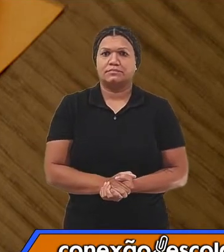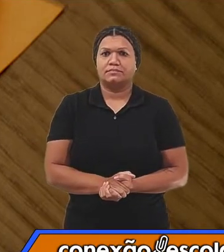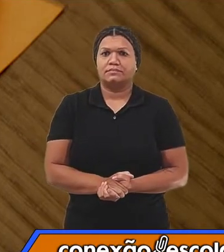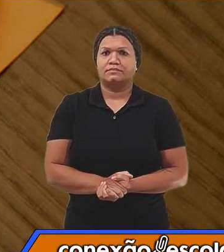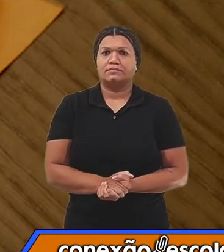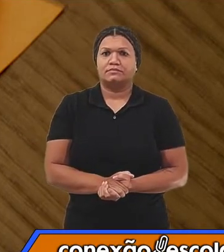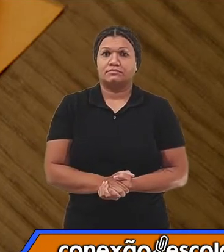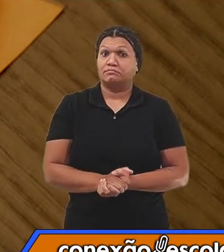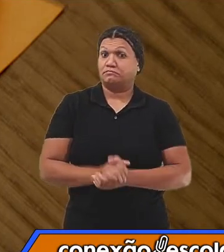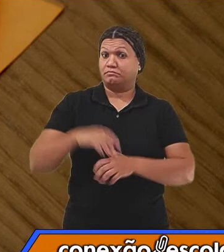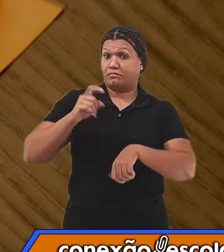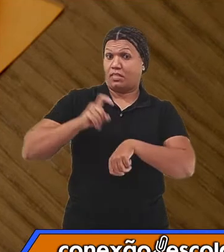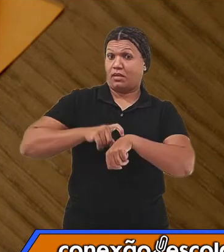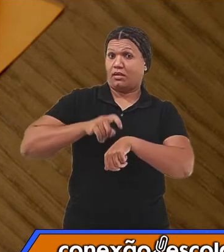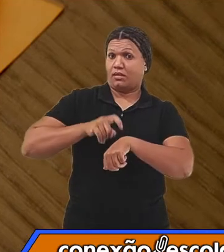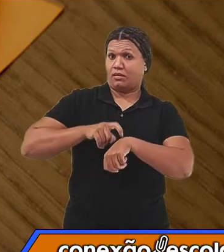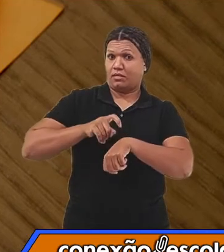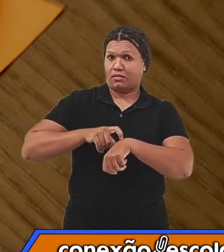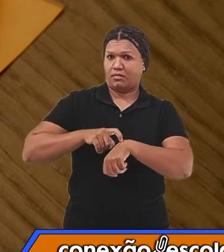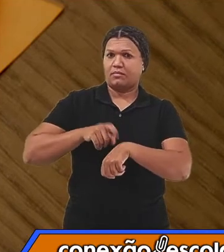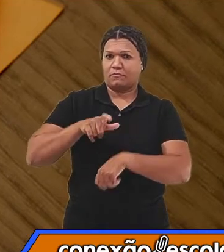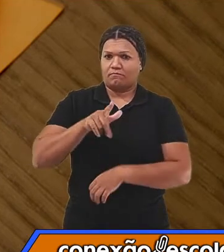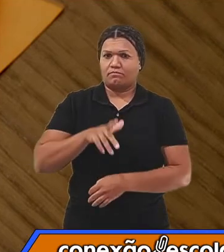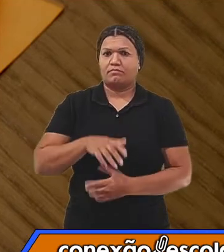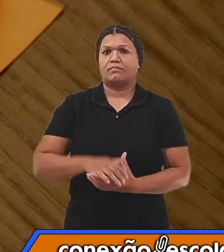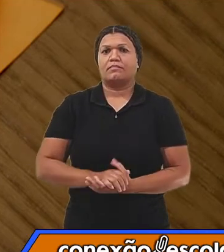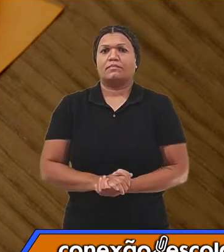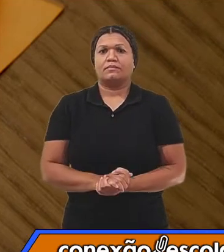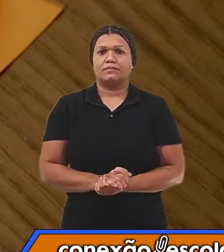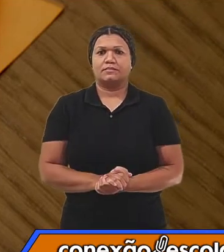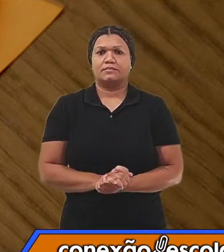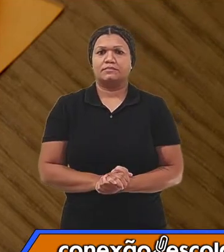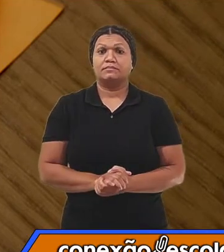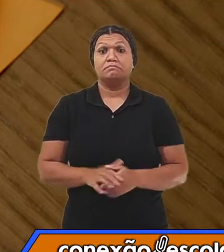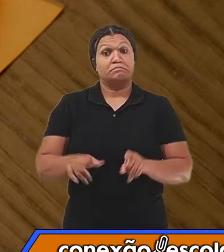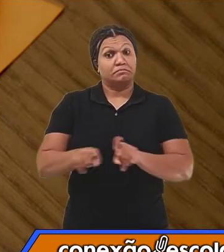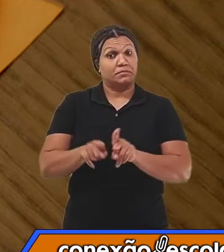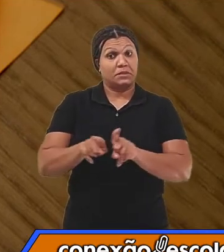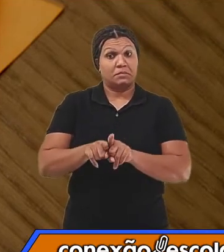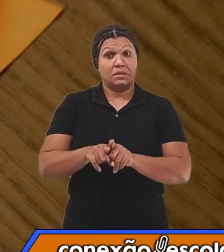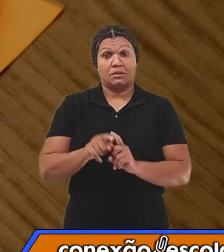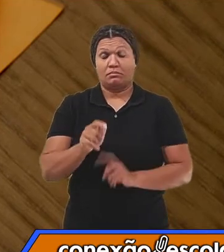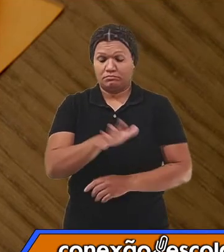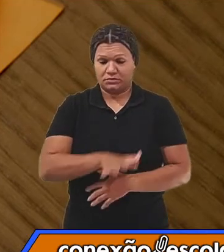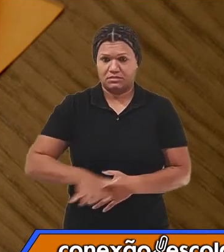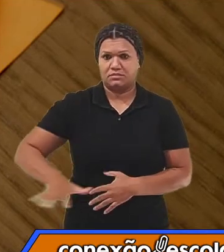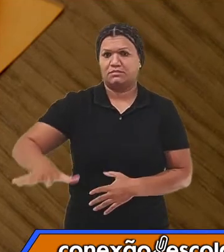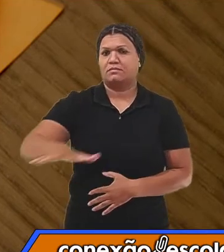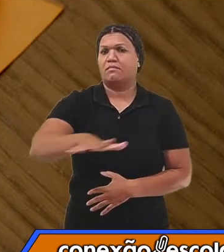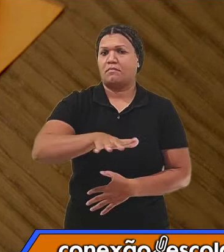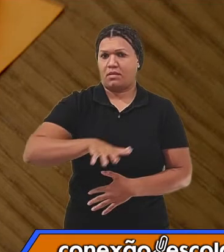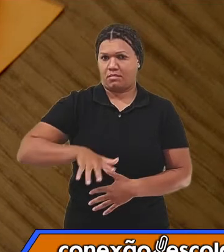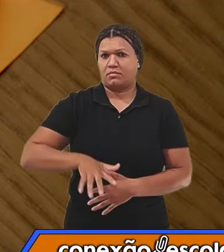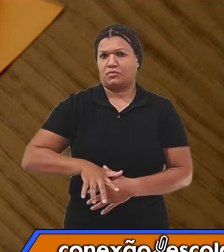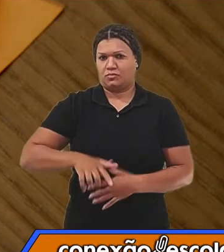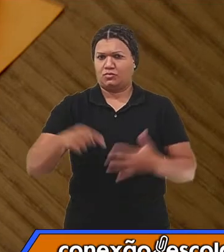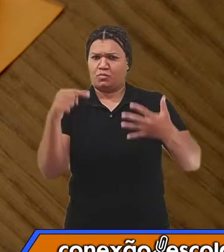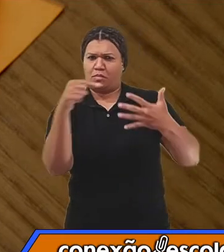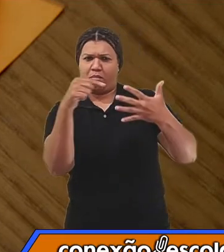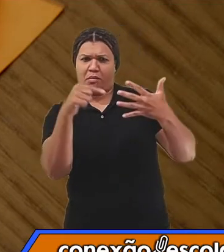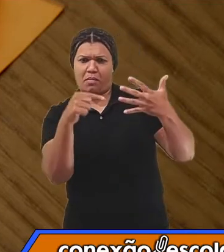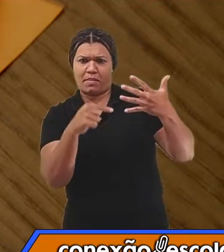inglês, o tempo, que é o nosso time em inglês, e o espaço, que é o nosso space em